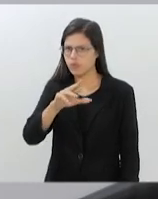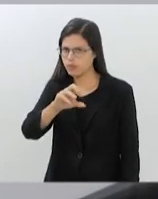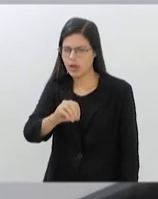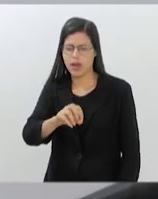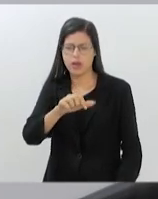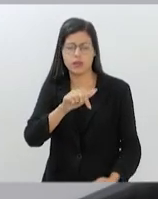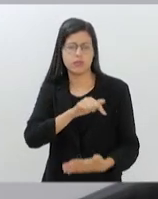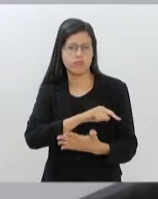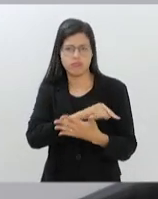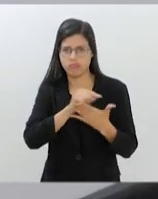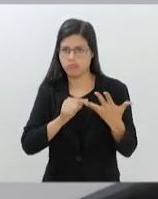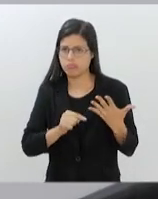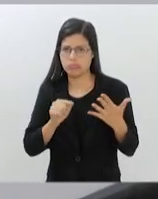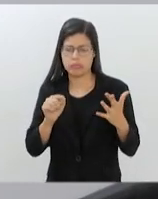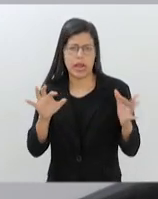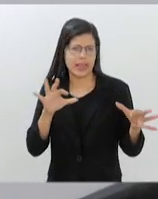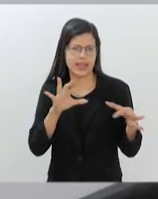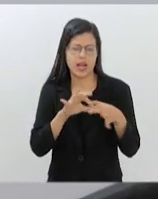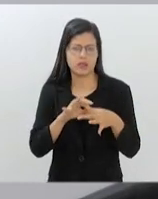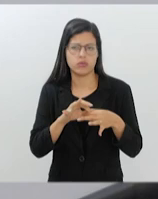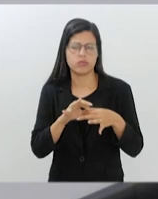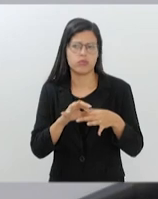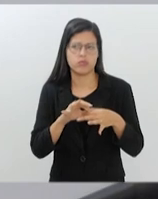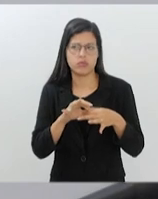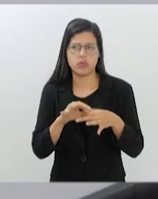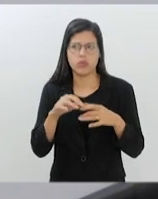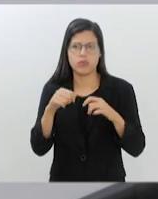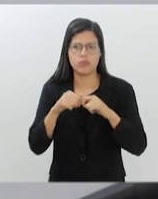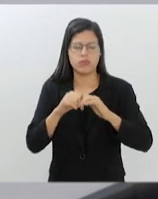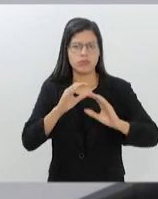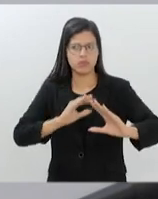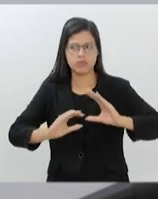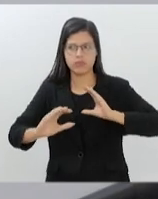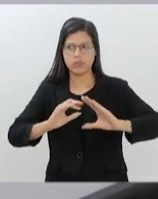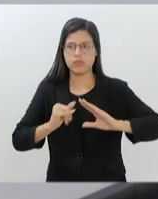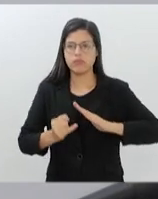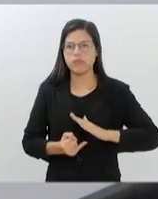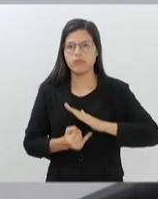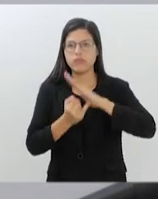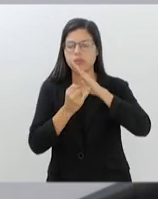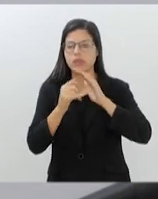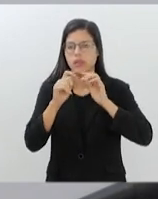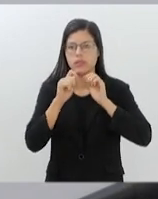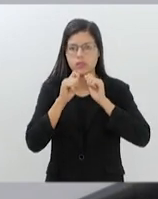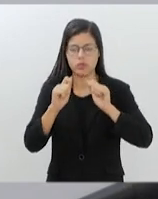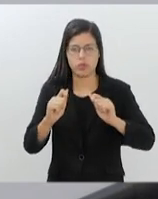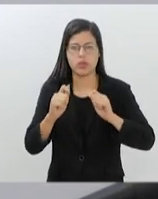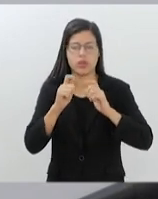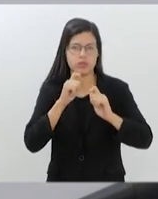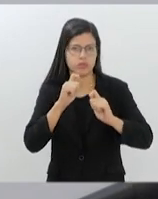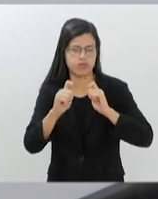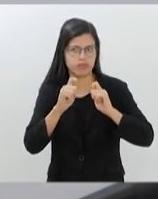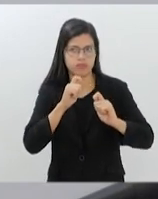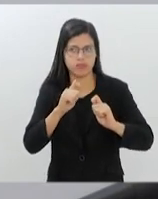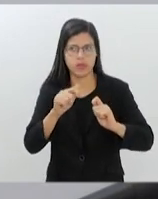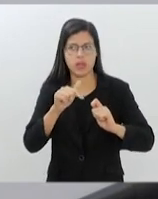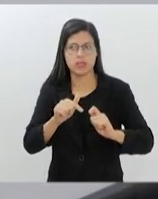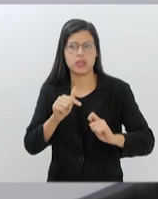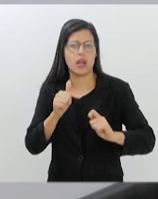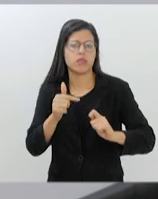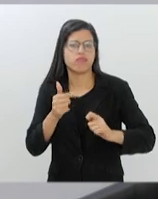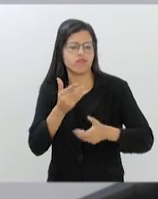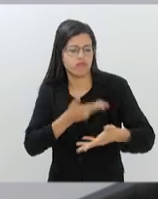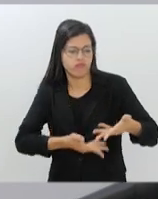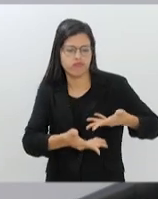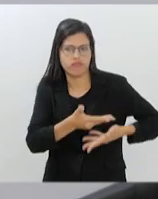eh tem relações Quando alguém faz a comunicação institucional assessoria de imprensa automaticamente dialoga com os veículos que por sua